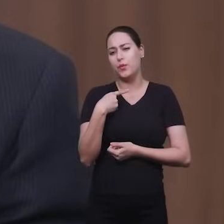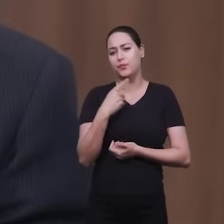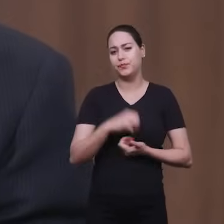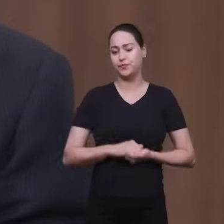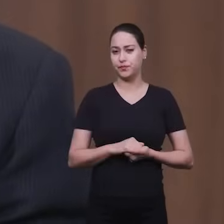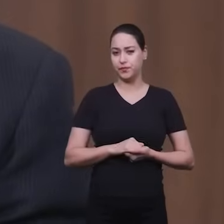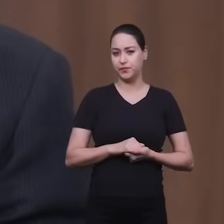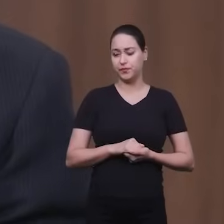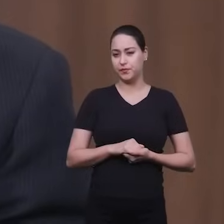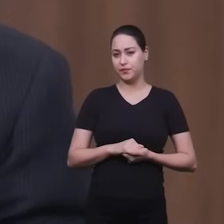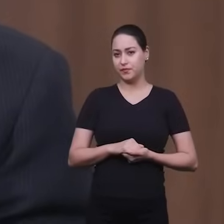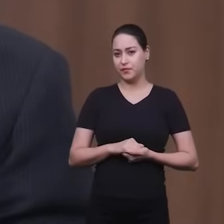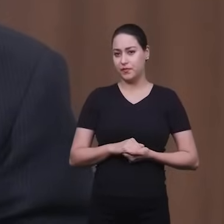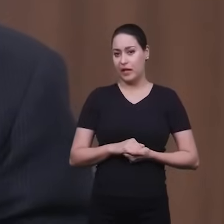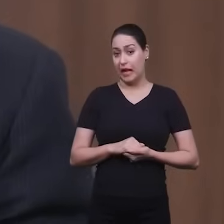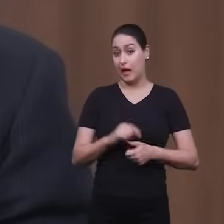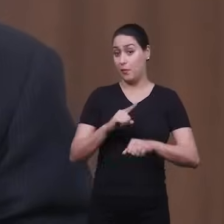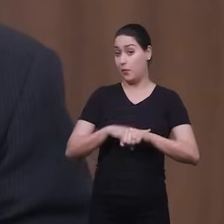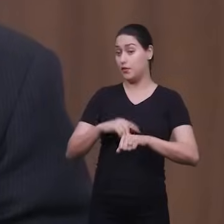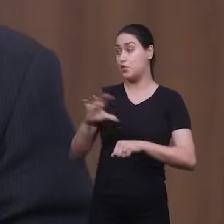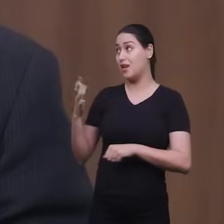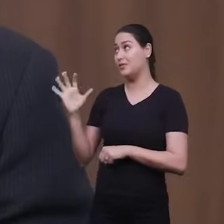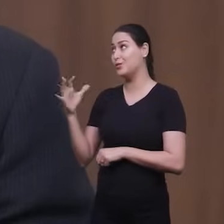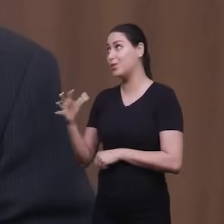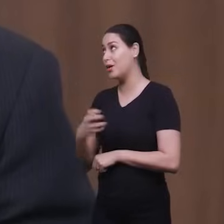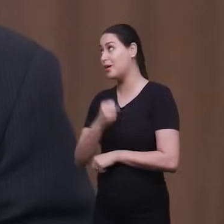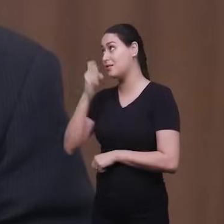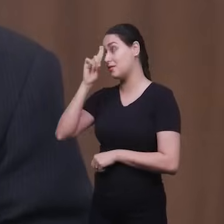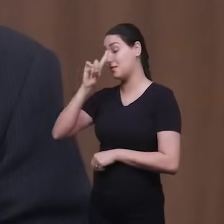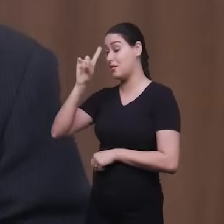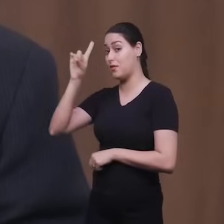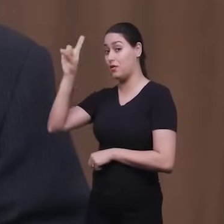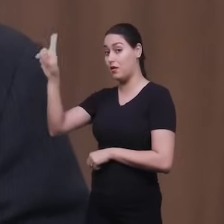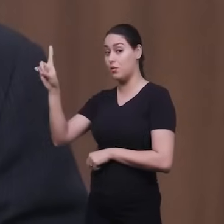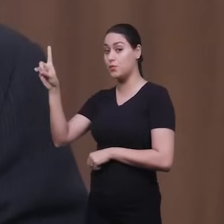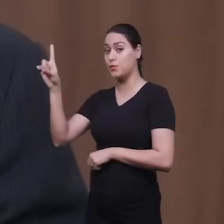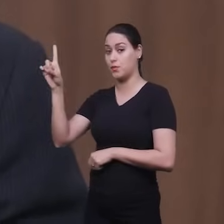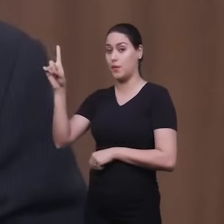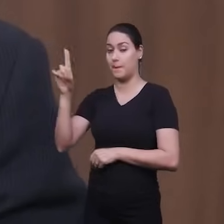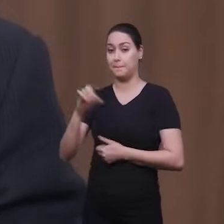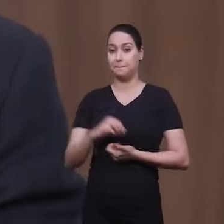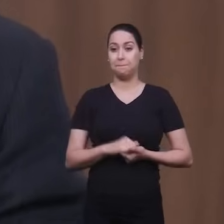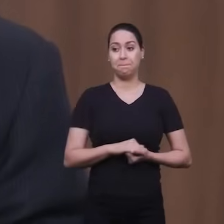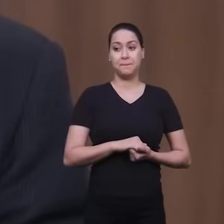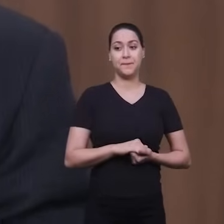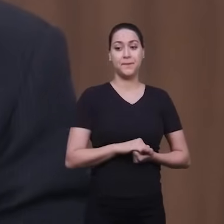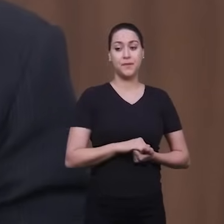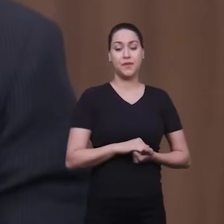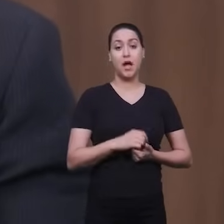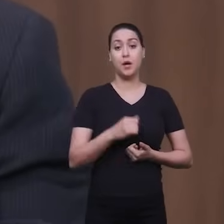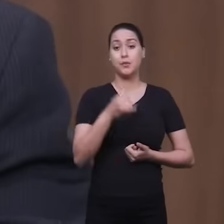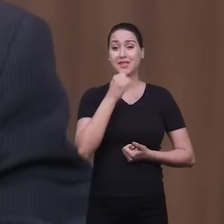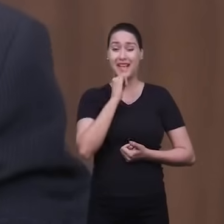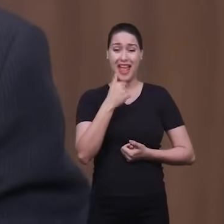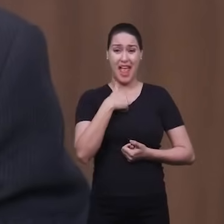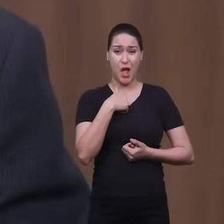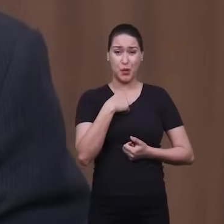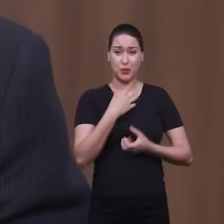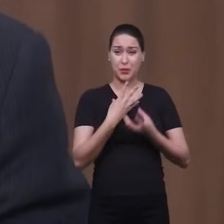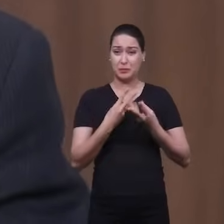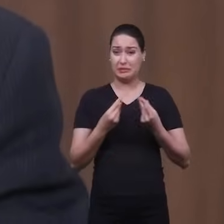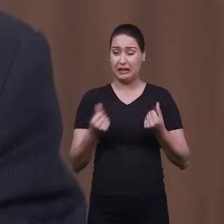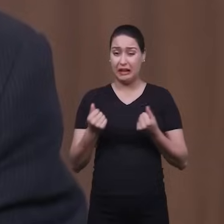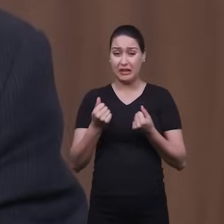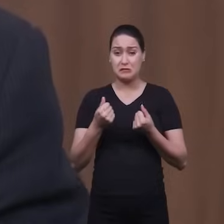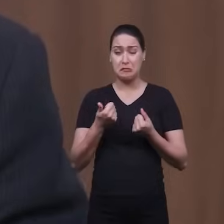é um ato de adoração a Deus por que que eu ato de adoração a Deus ó eu não tenho condição nenhuma de ser nada